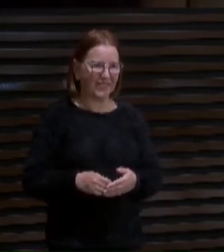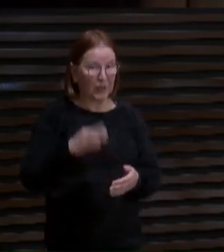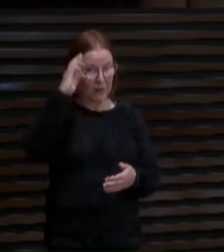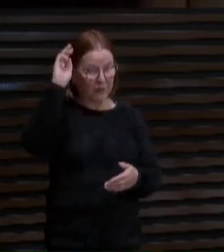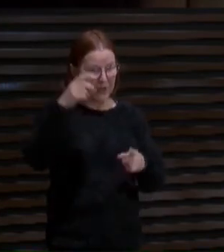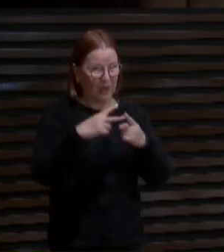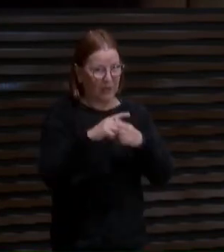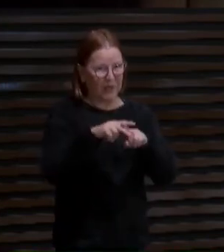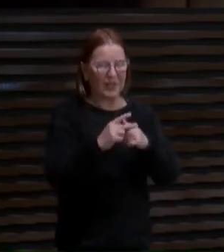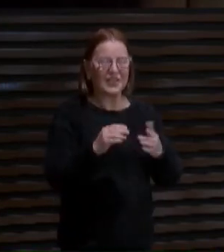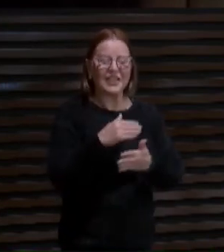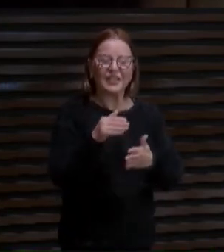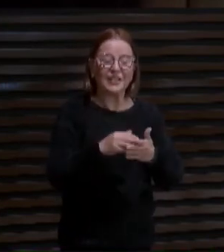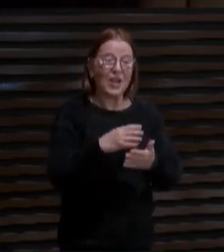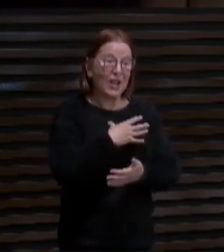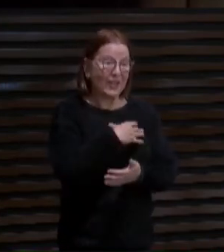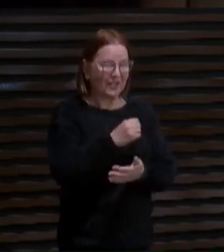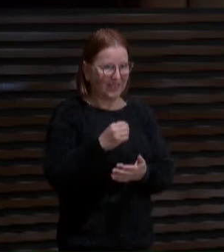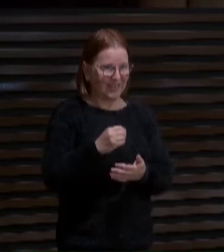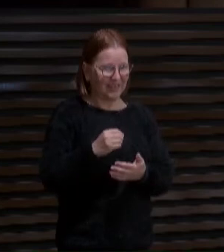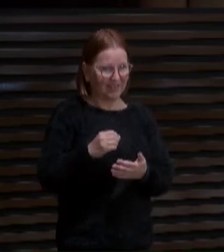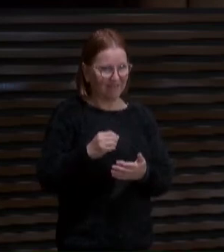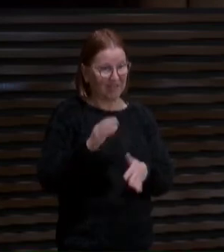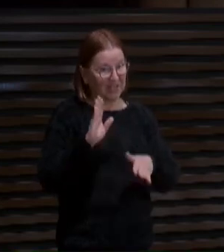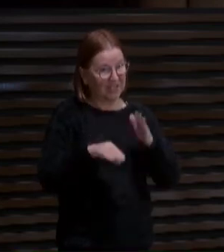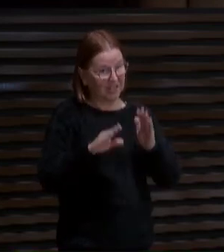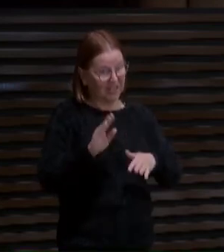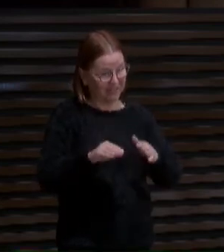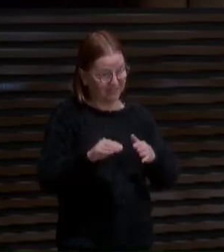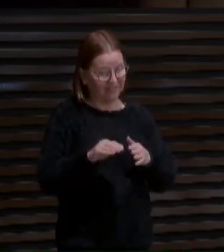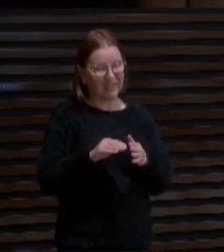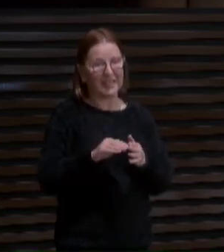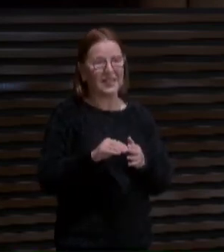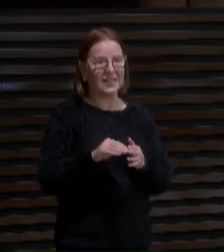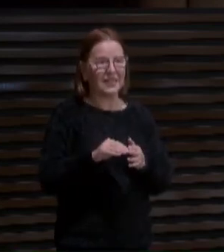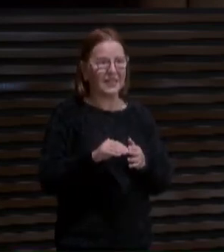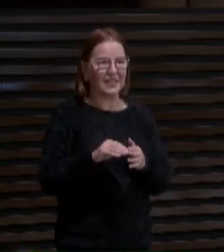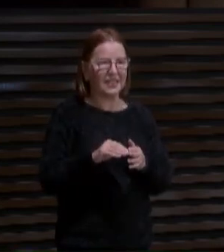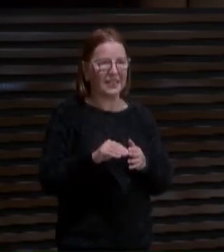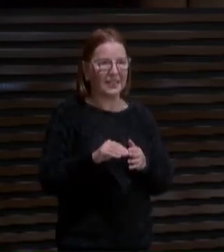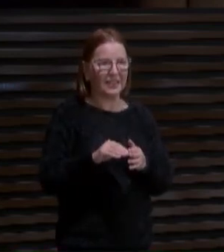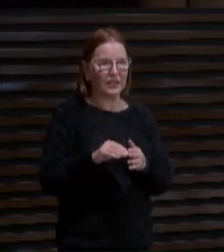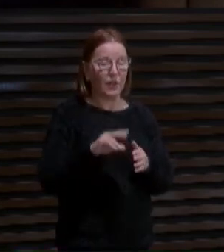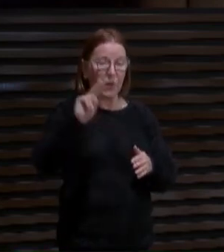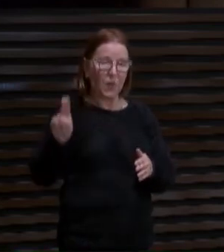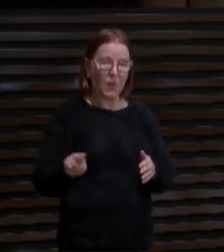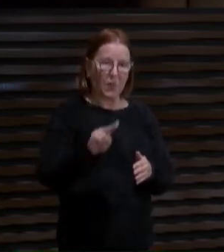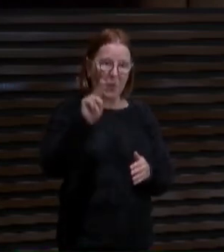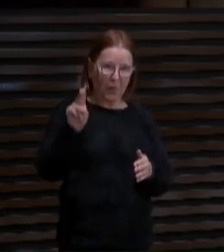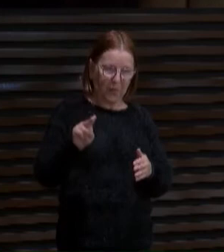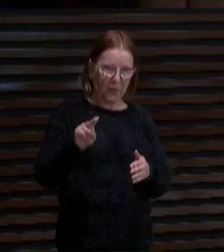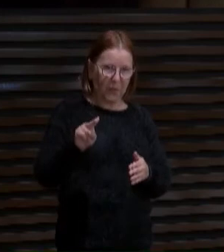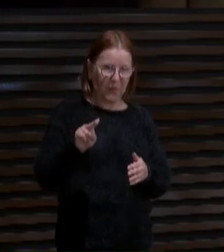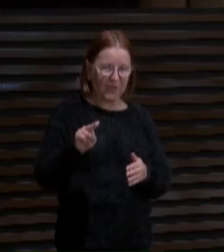vezes ele se serve até mesmo da impiedade e da maledicência alheia para exercer